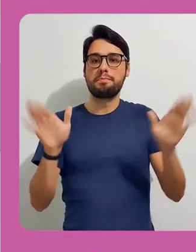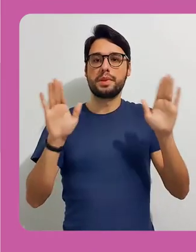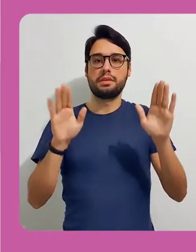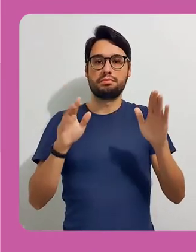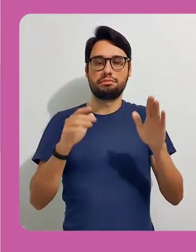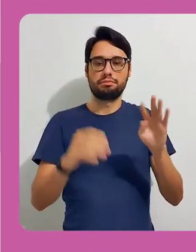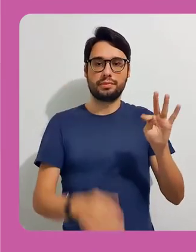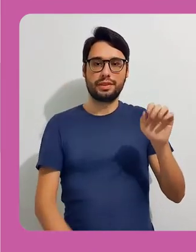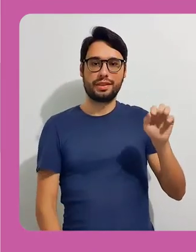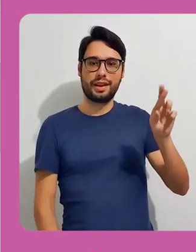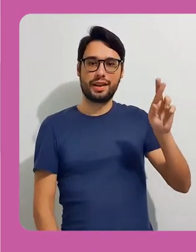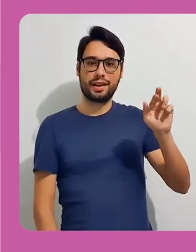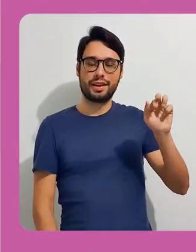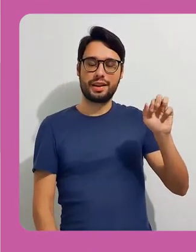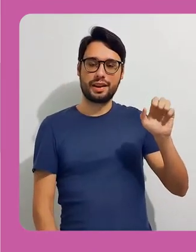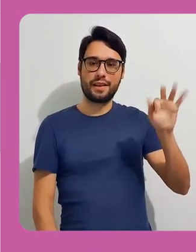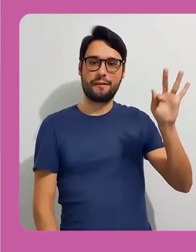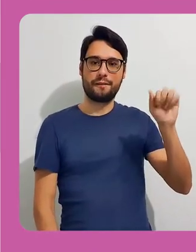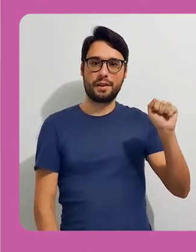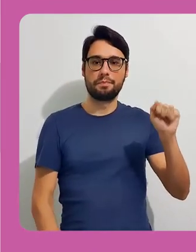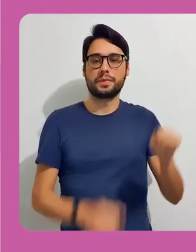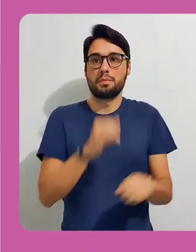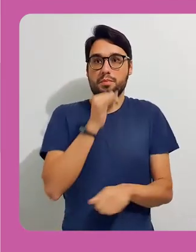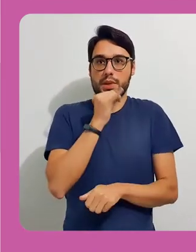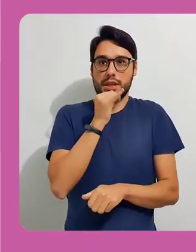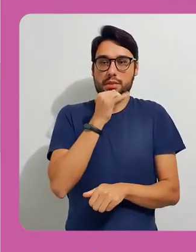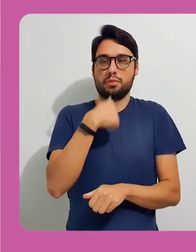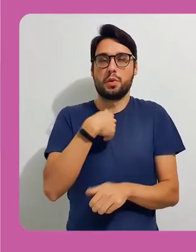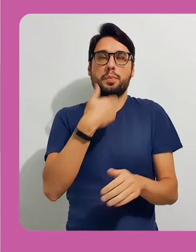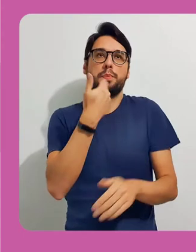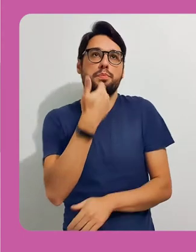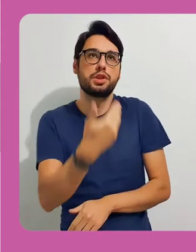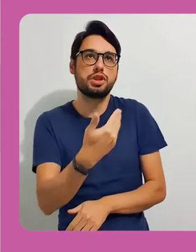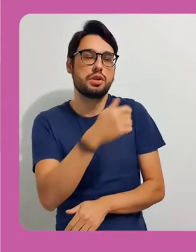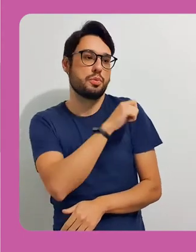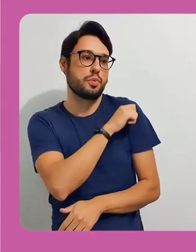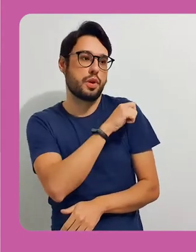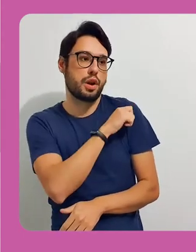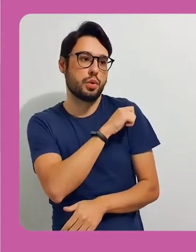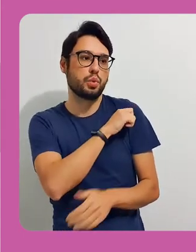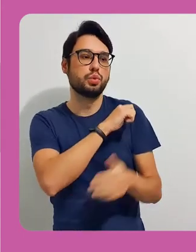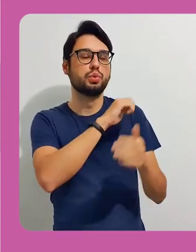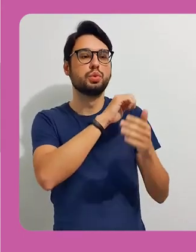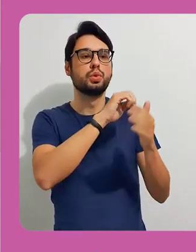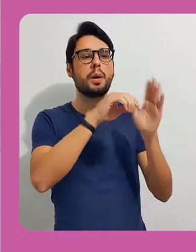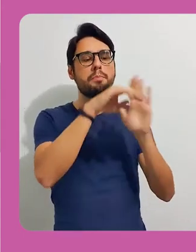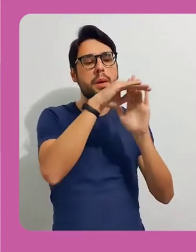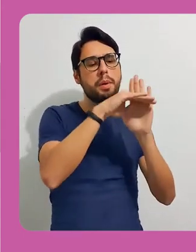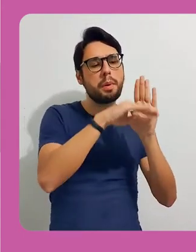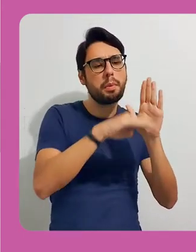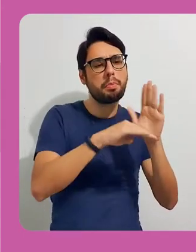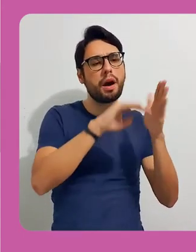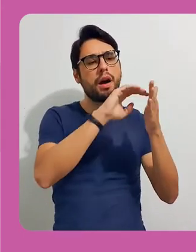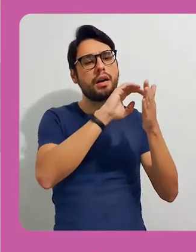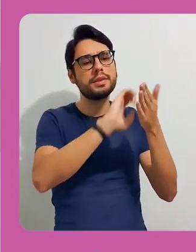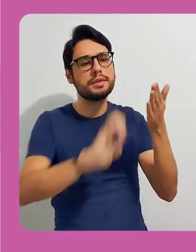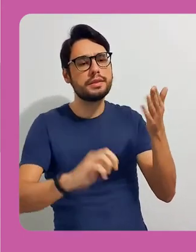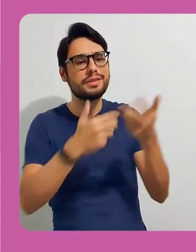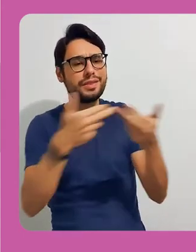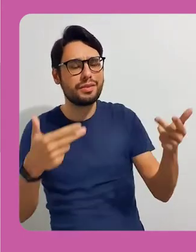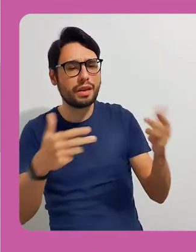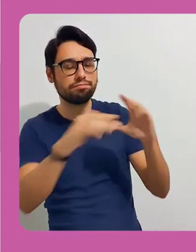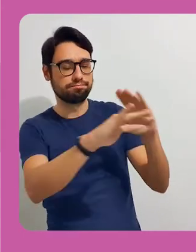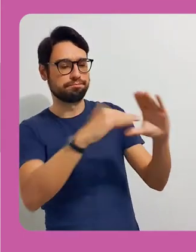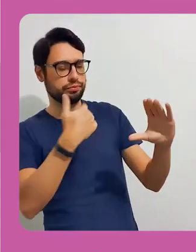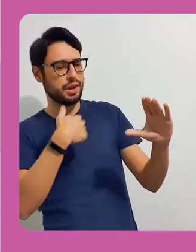tarefa que é reabrir o envio da tarefa bom você pede para o aluno enviar essa lista de exercício e aí o aluno envia nesse